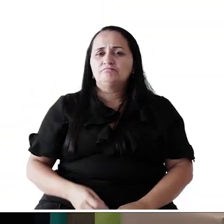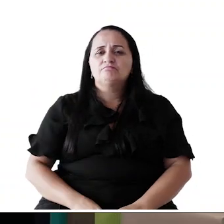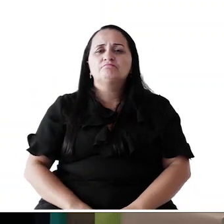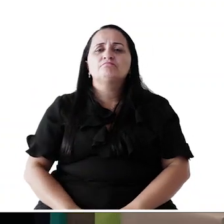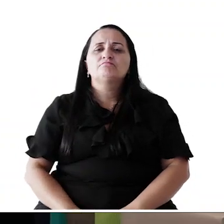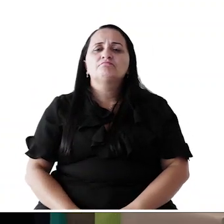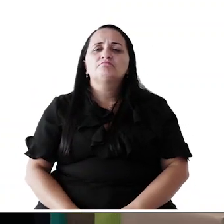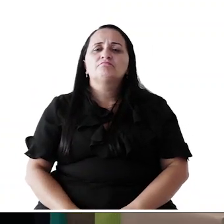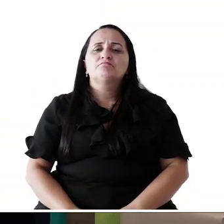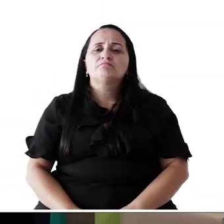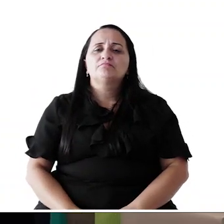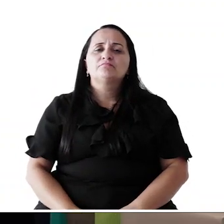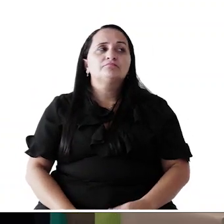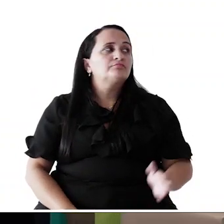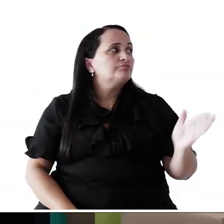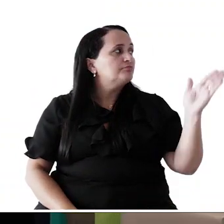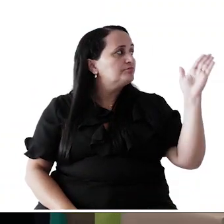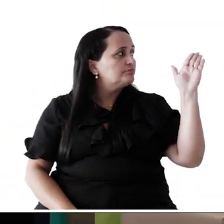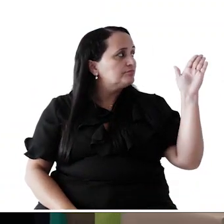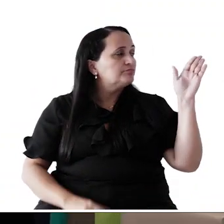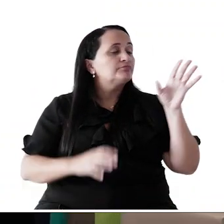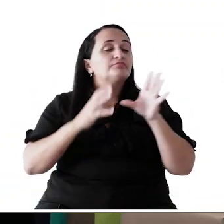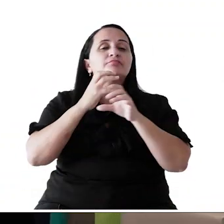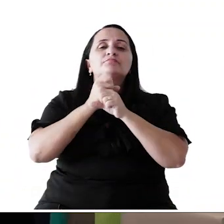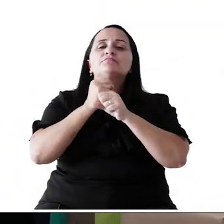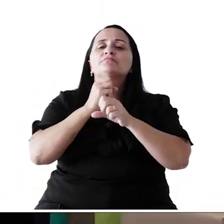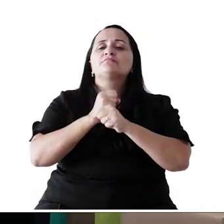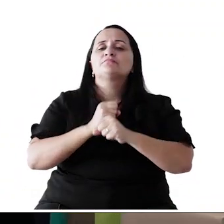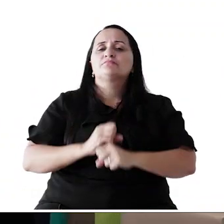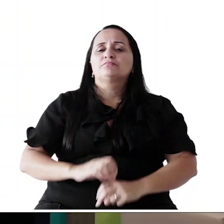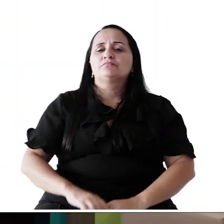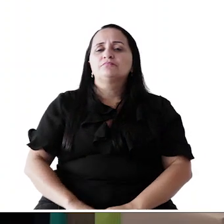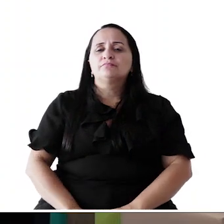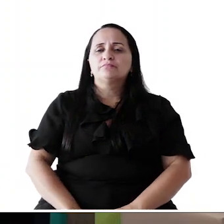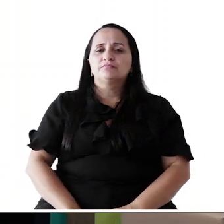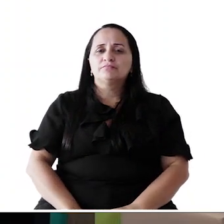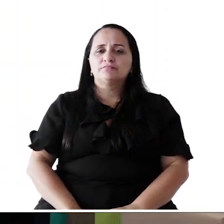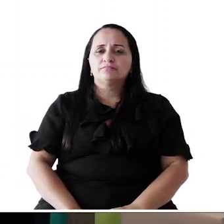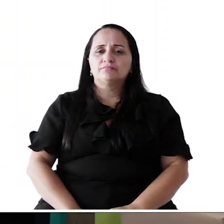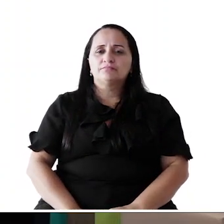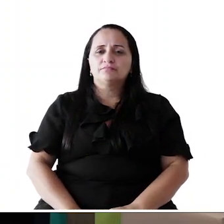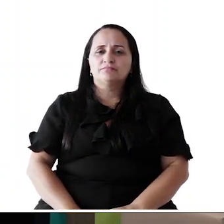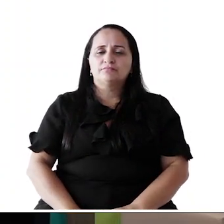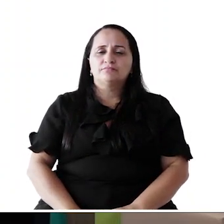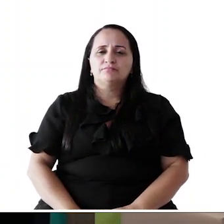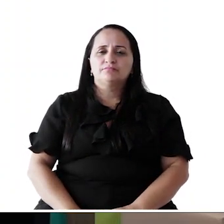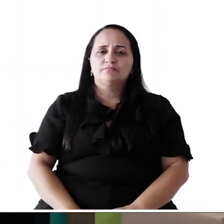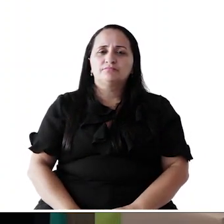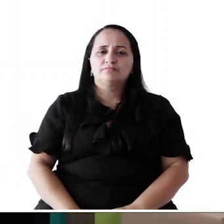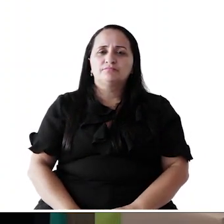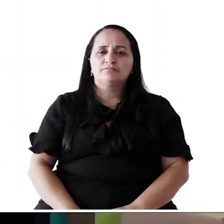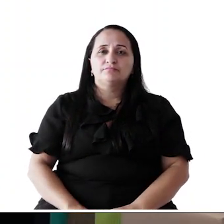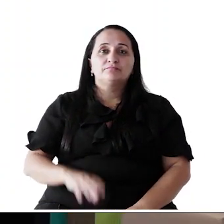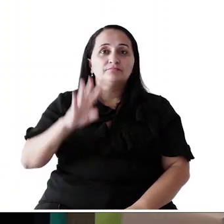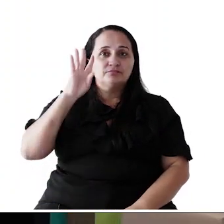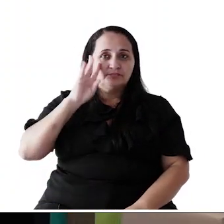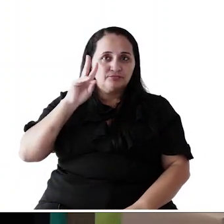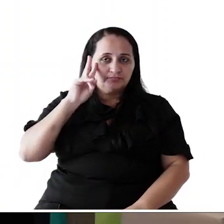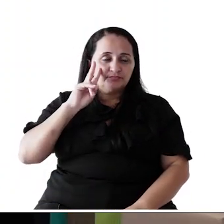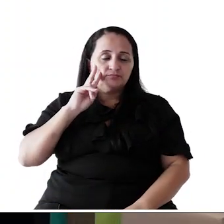lá? 45 dividido por 3, a dezena primeiro, que é a ordem